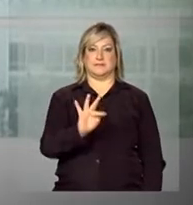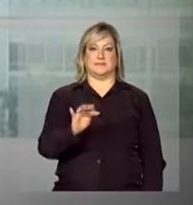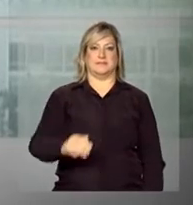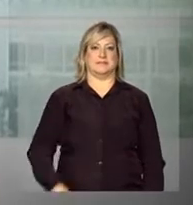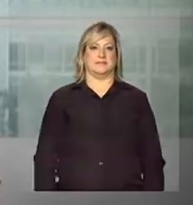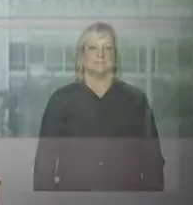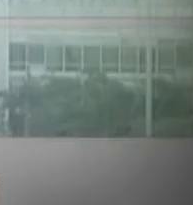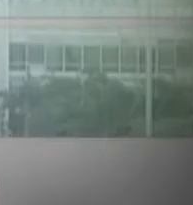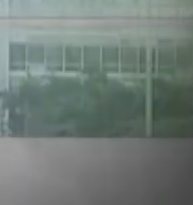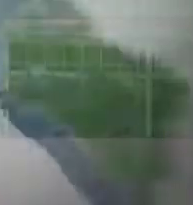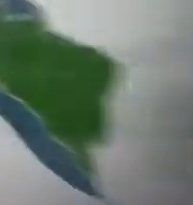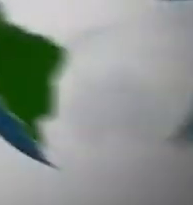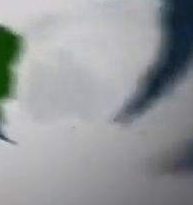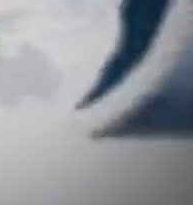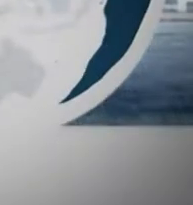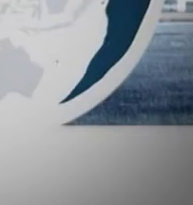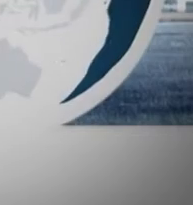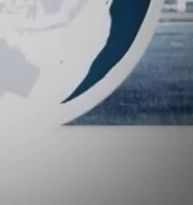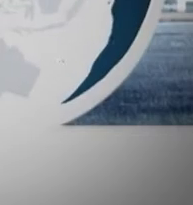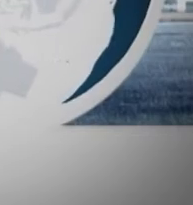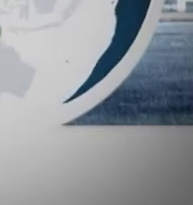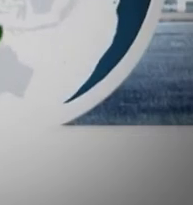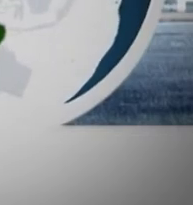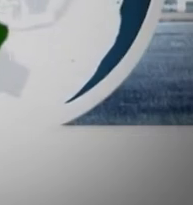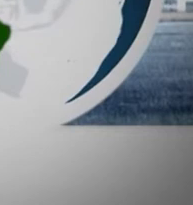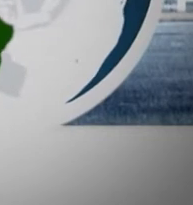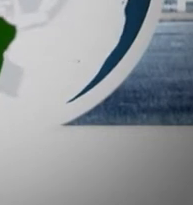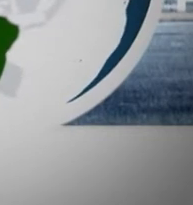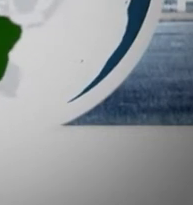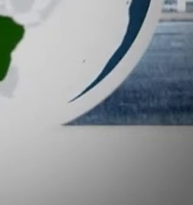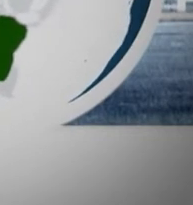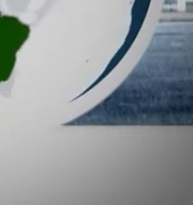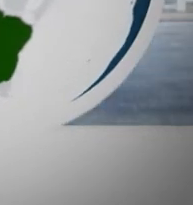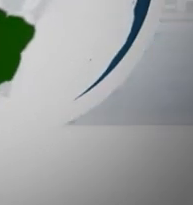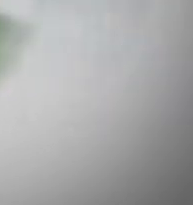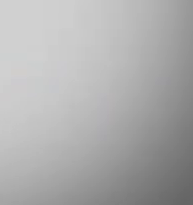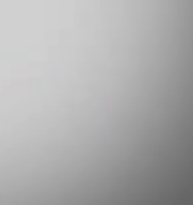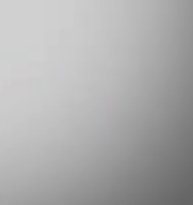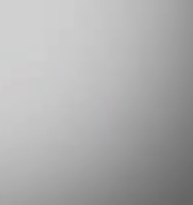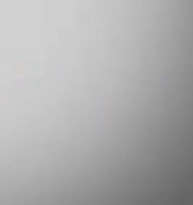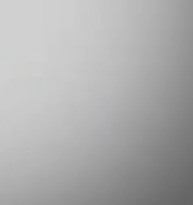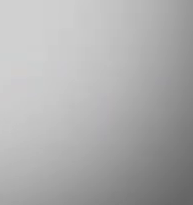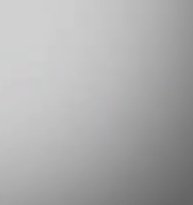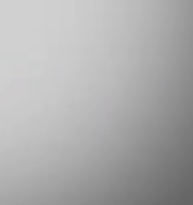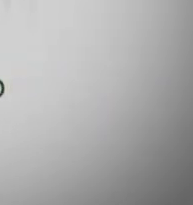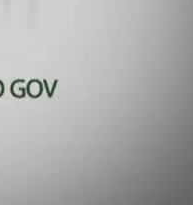do governo federal e E aí